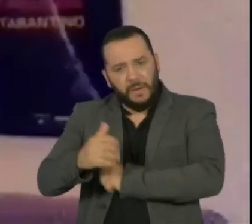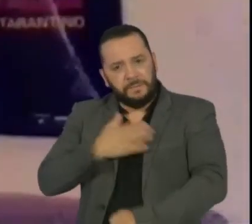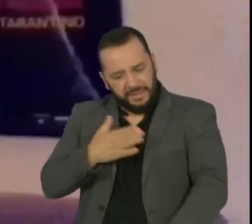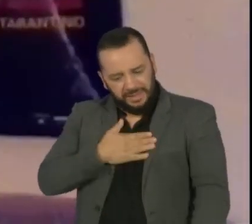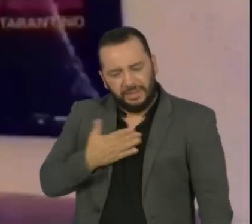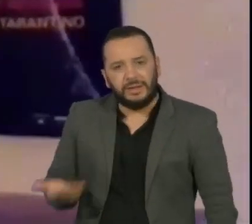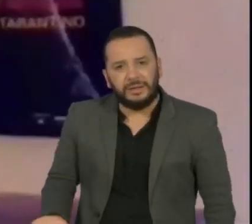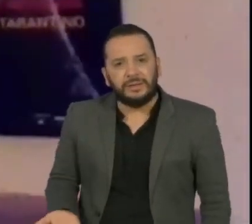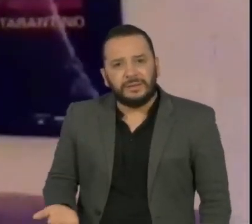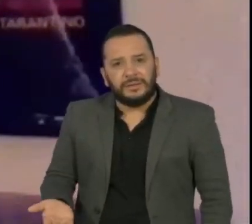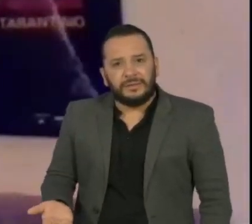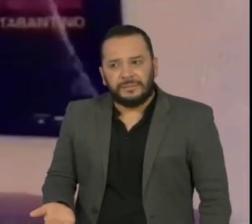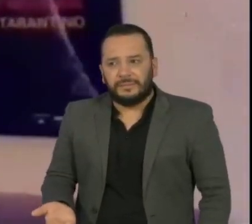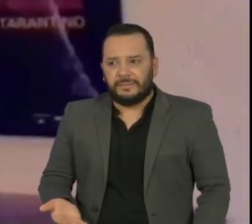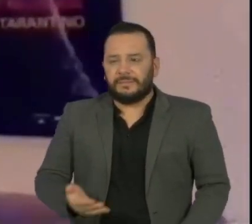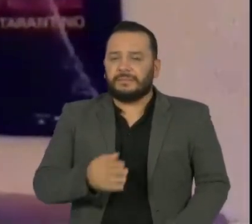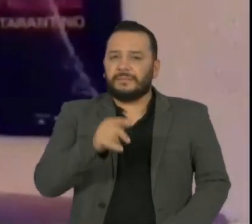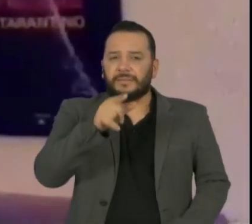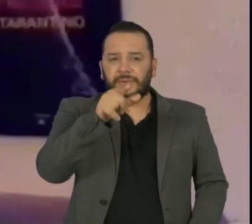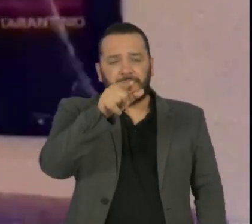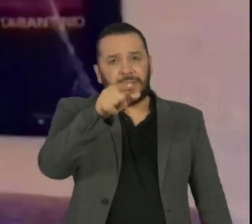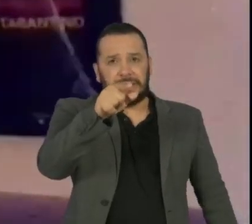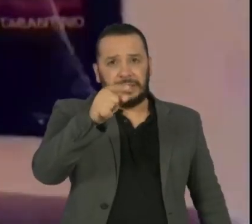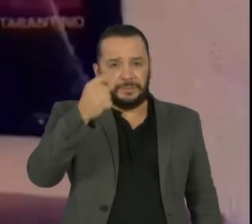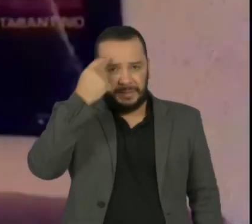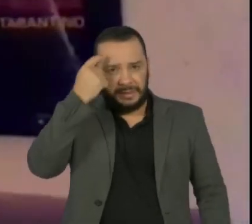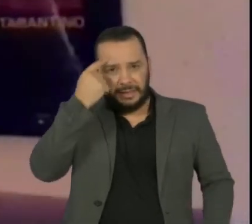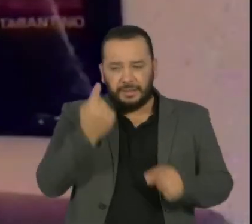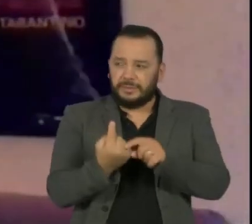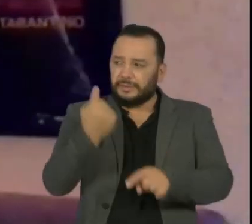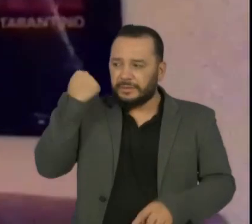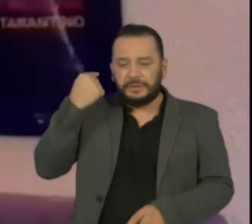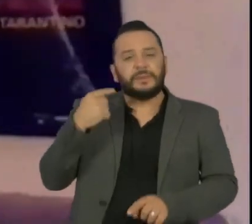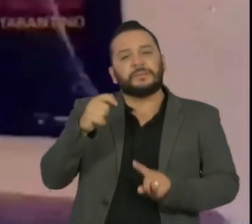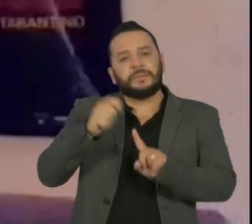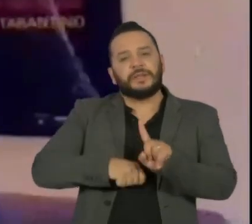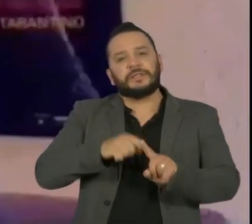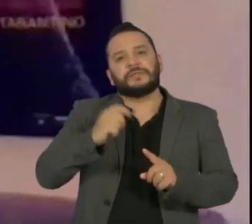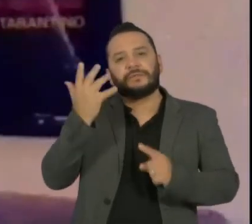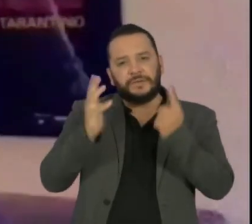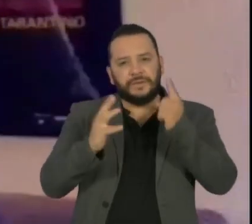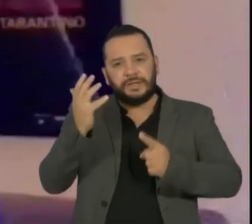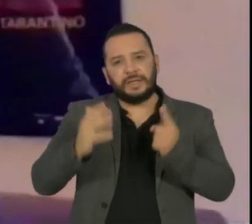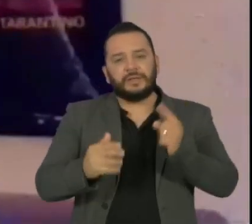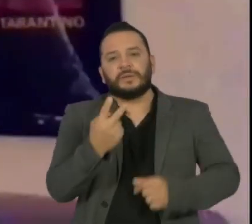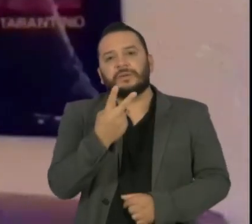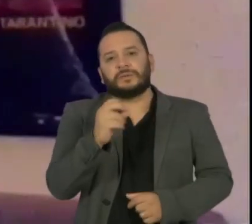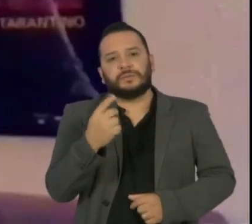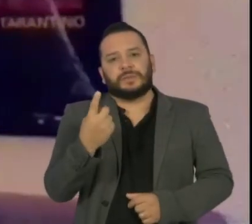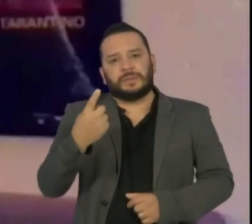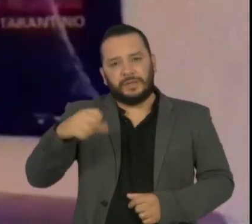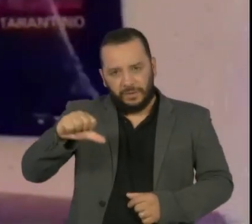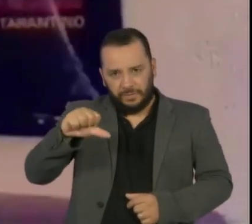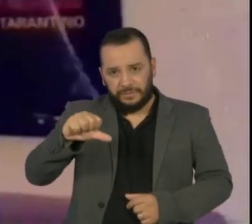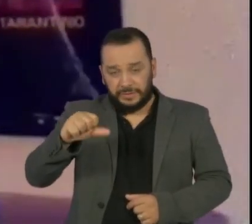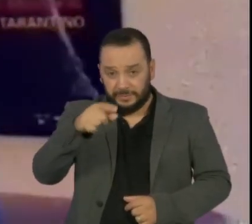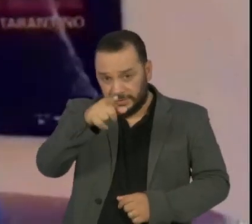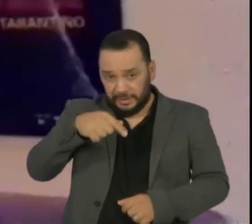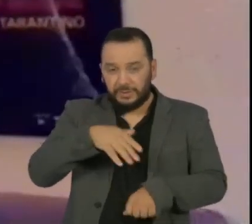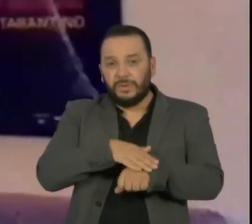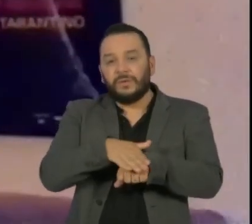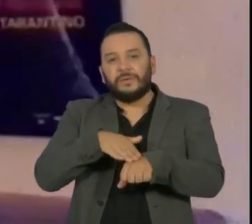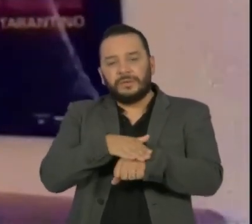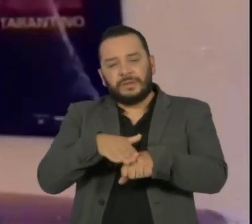vocês tivessem conversado, não lá em fevereiro de 2019, vocês tivessem feito essa conversa agora,